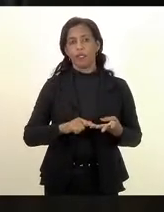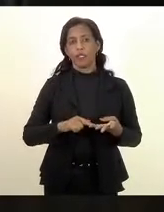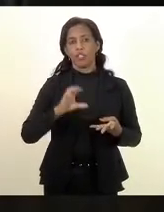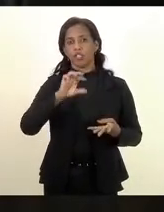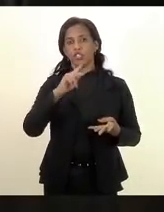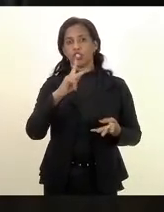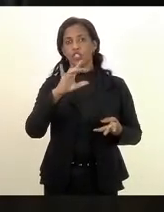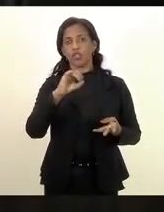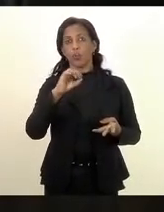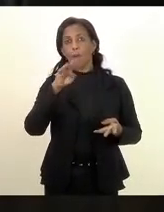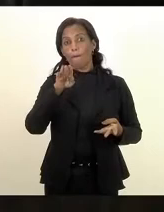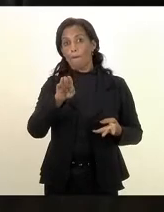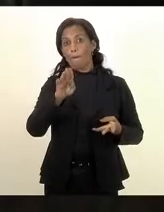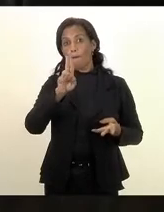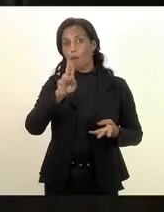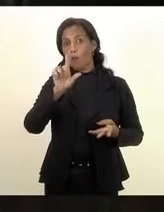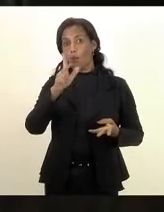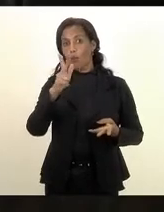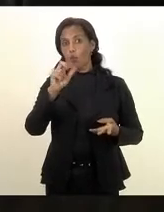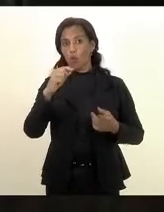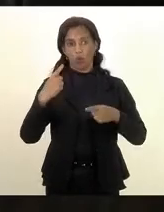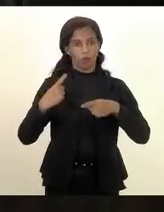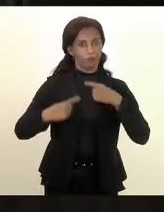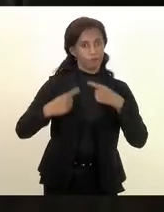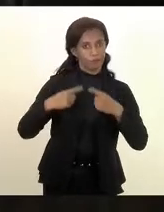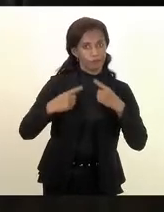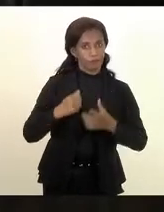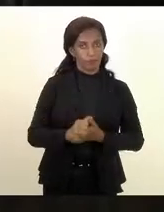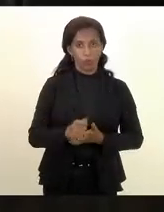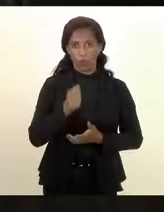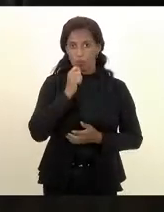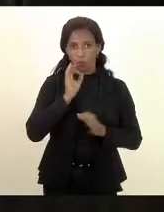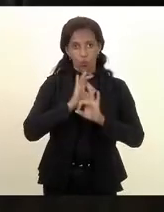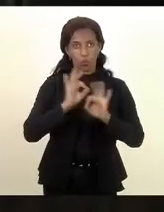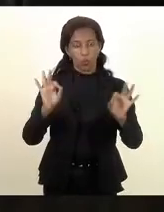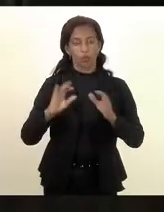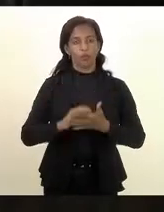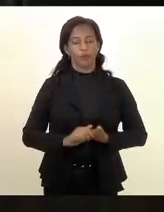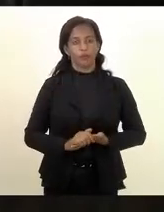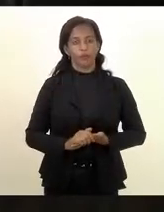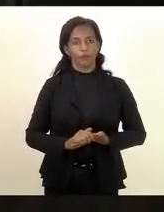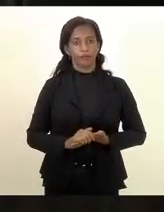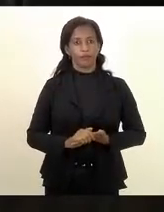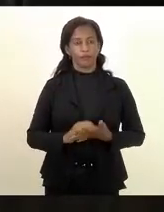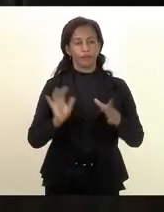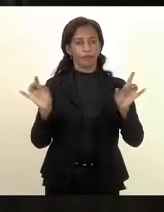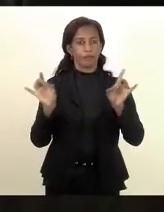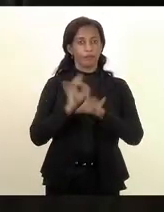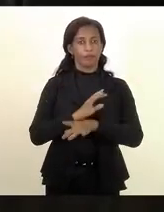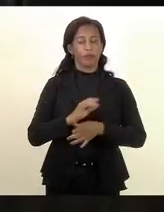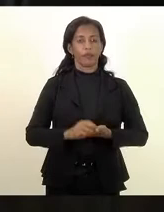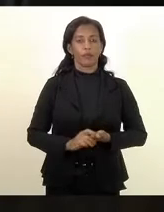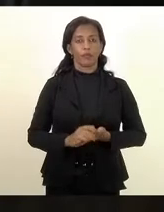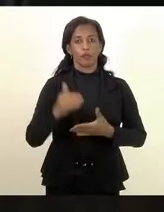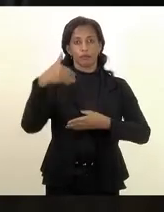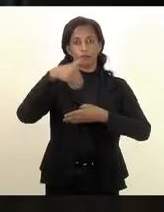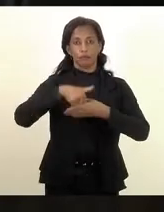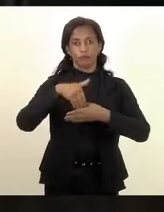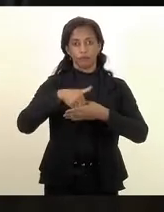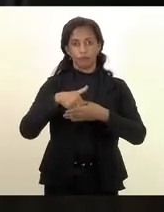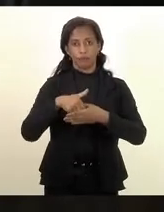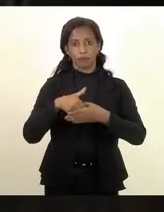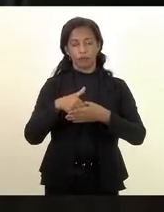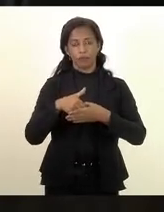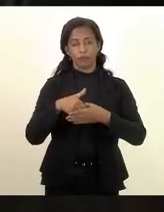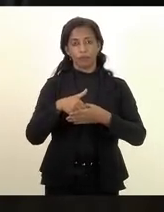Bulhões em discussão não havendo quem queira discutir encerrada a discussão em votação os senhores que